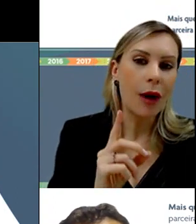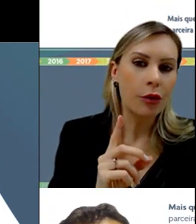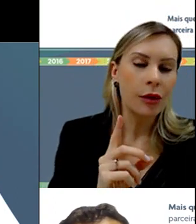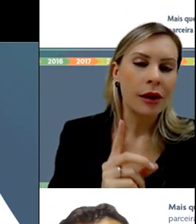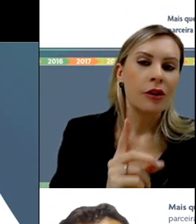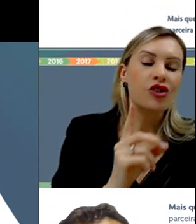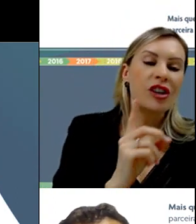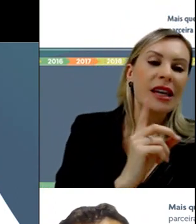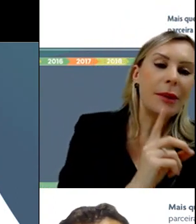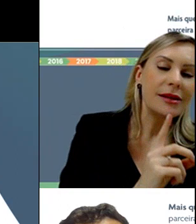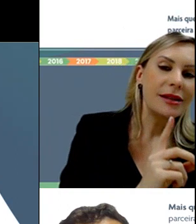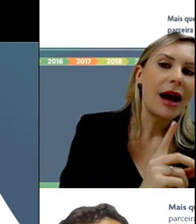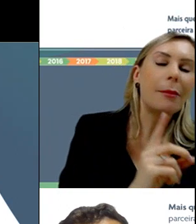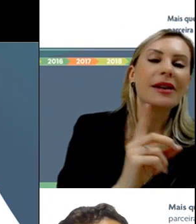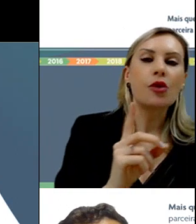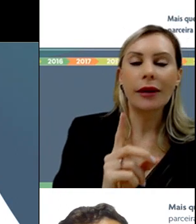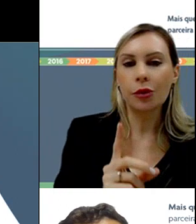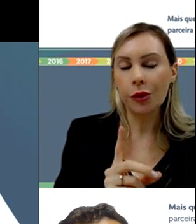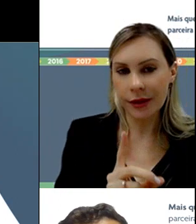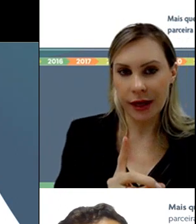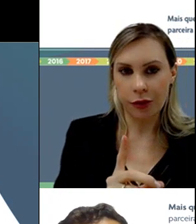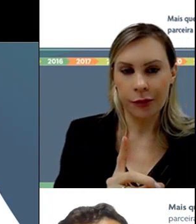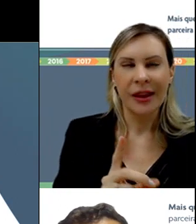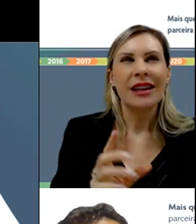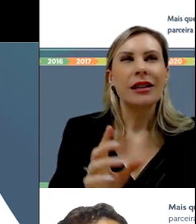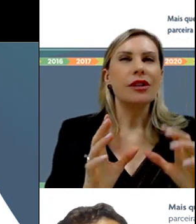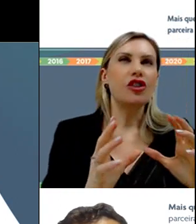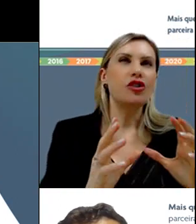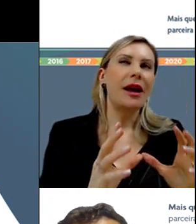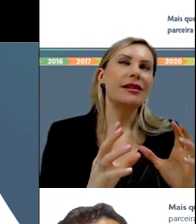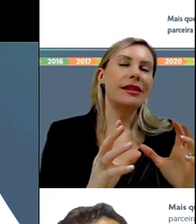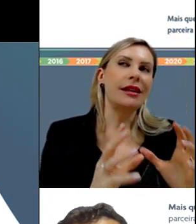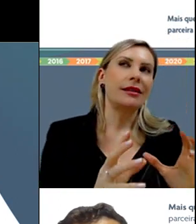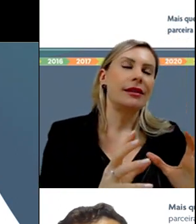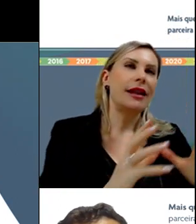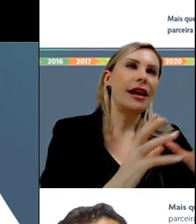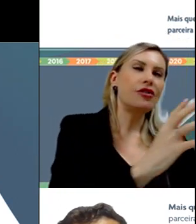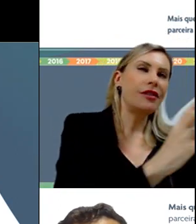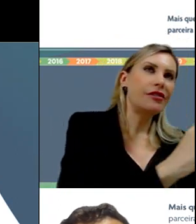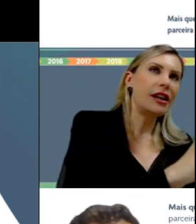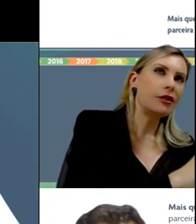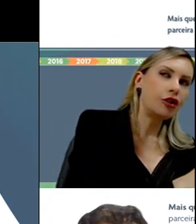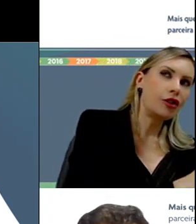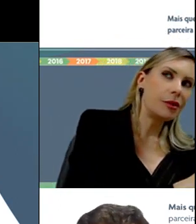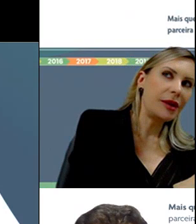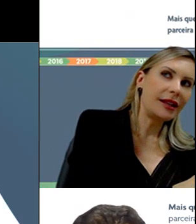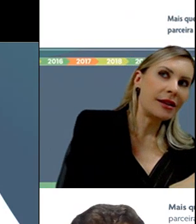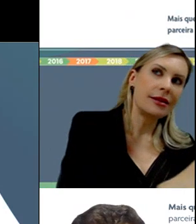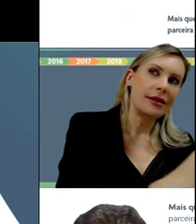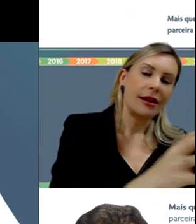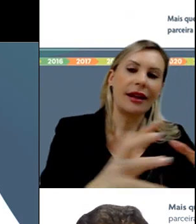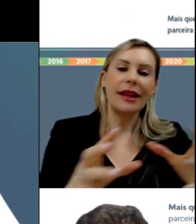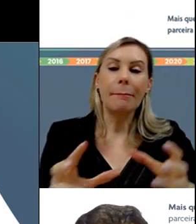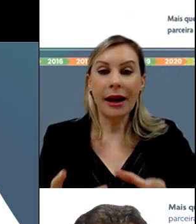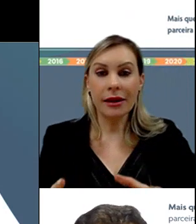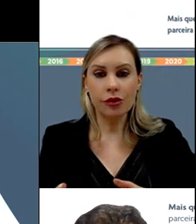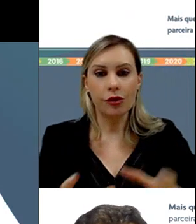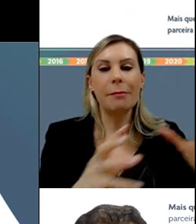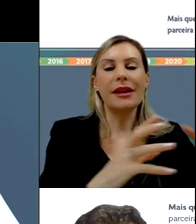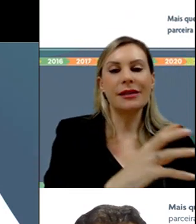rentabilidade anual de IPCA mais 4%. Então, se a gente pega esse índice desde fevereiro de 2013